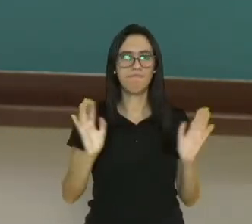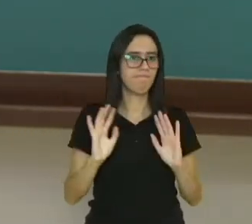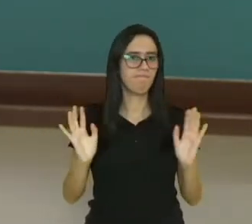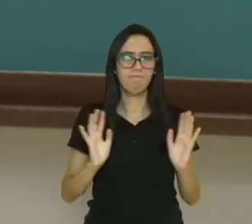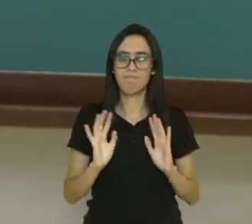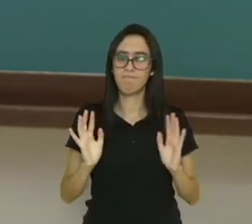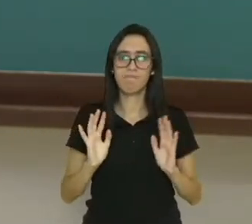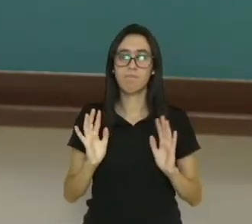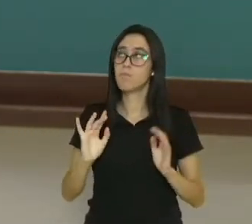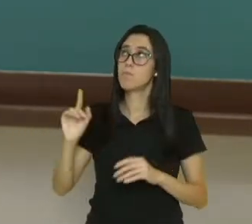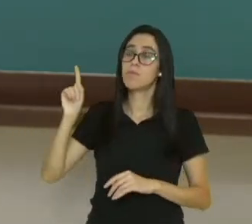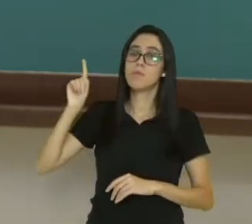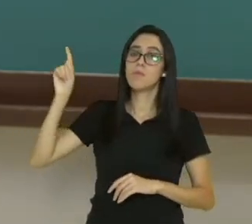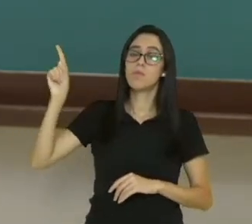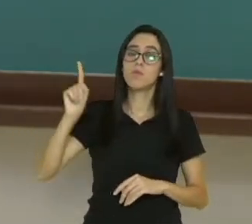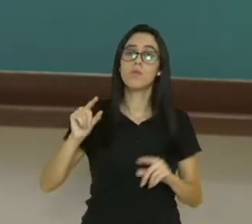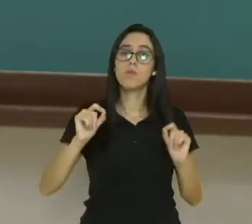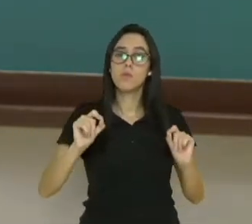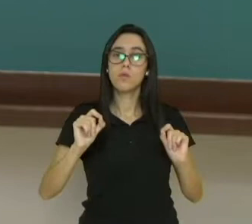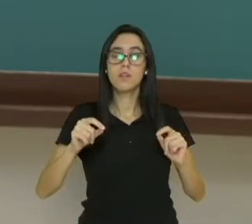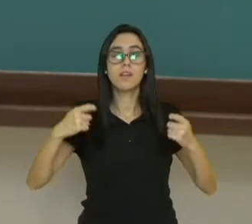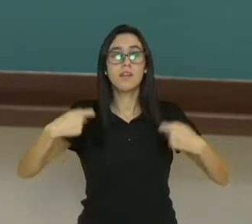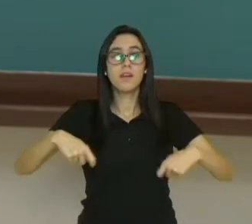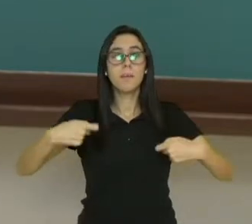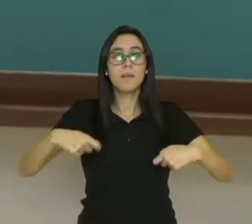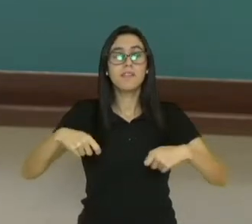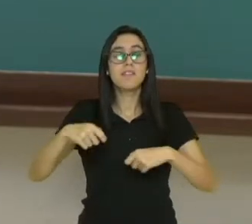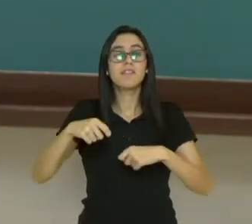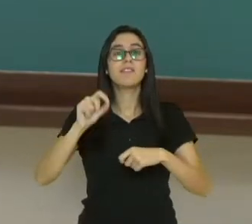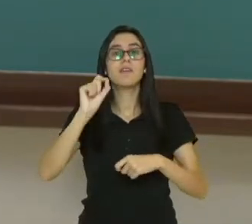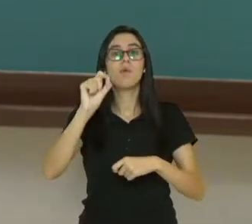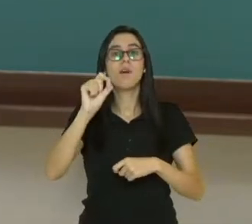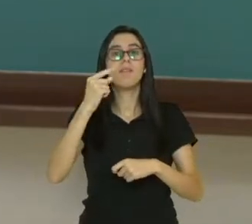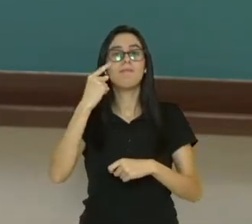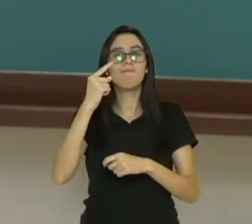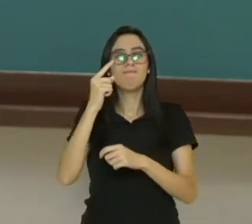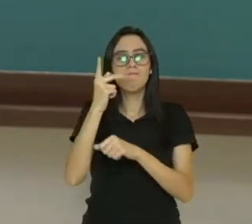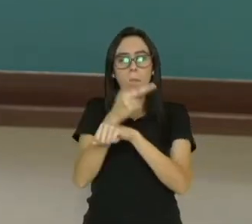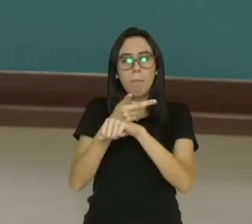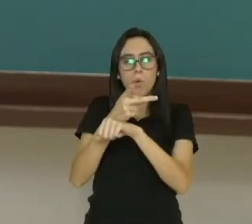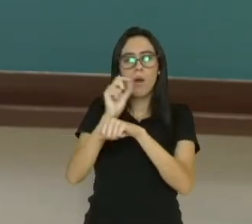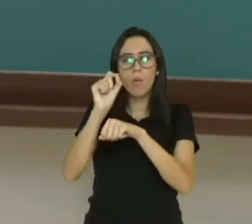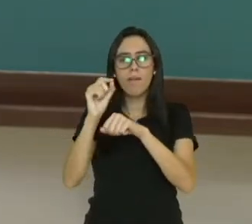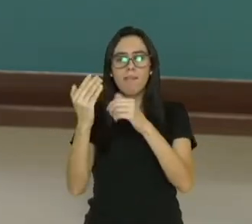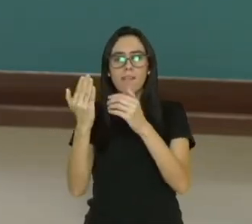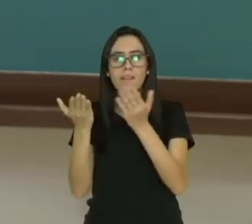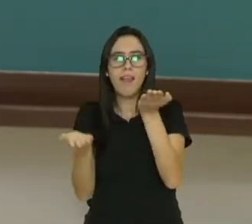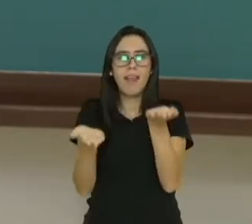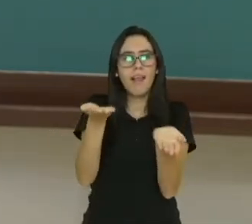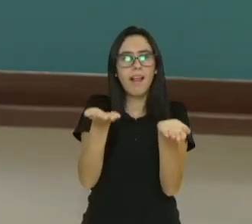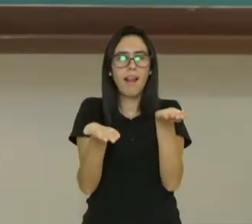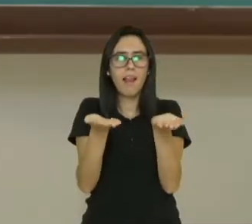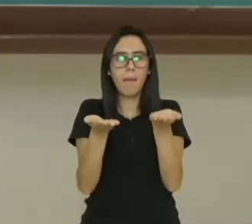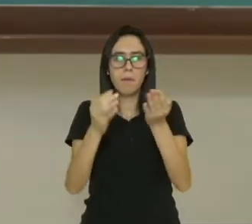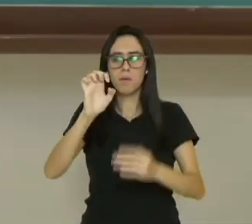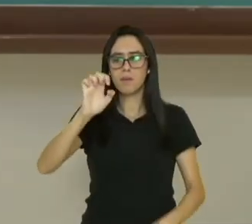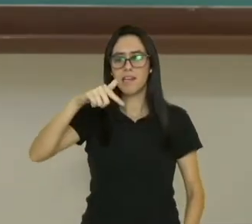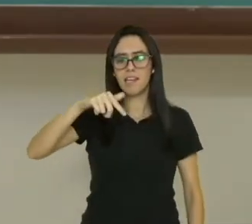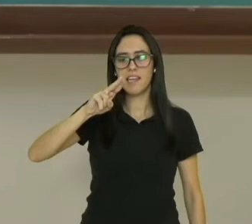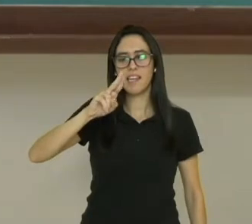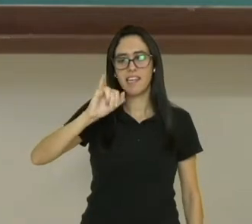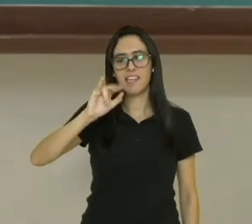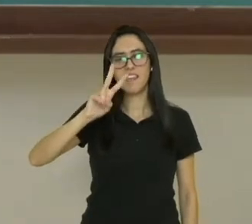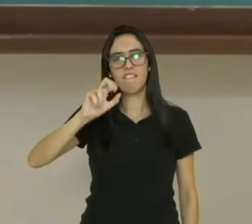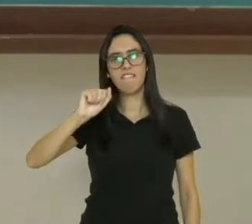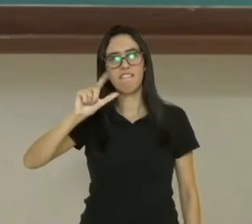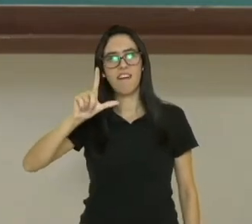Aqui, pessoal, nós precisamos procurar uma fração equivalente. Ah, mas e o que é uma fração equivalente? Olha, pensa